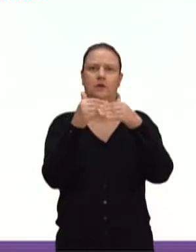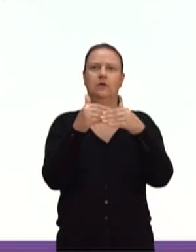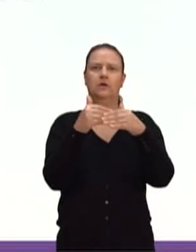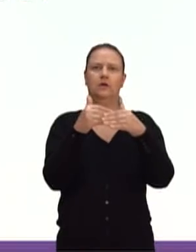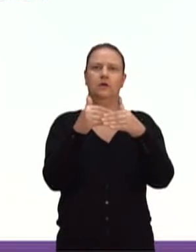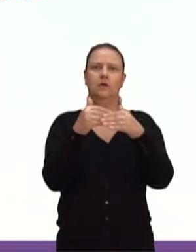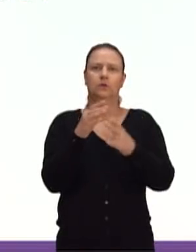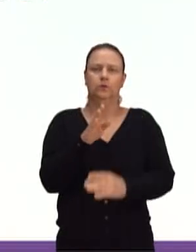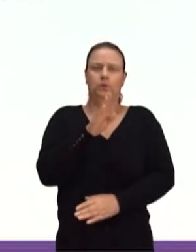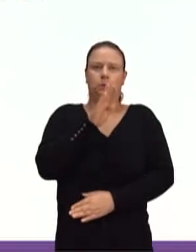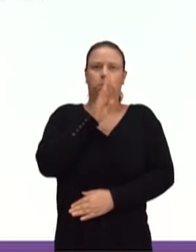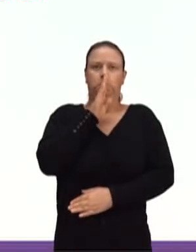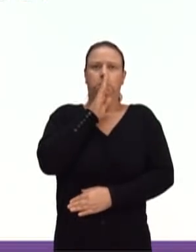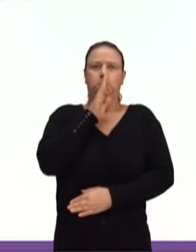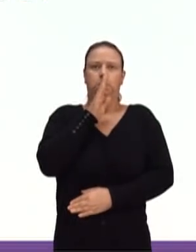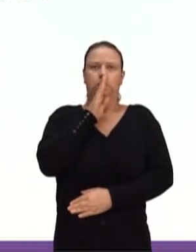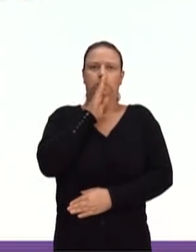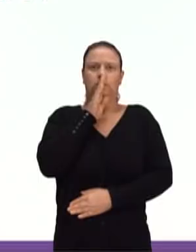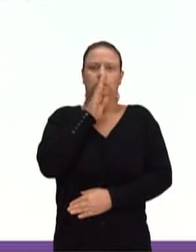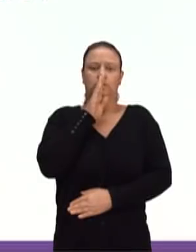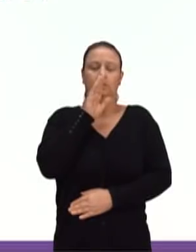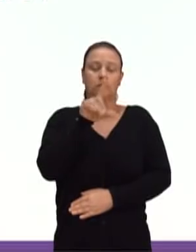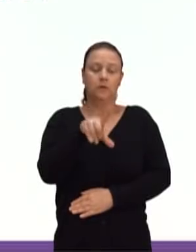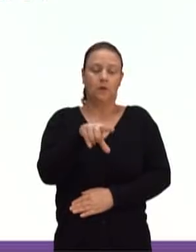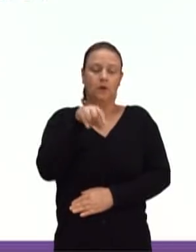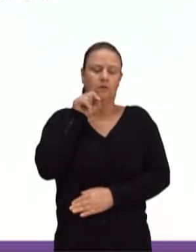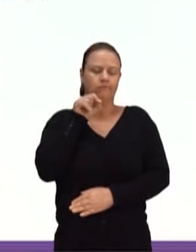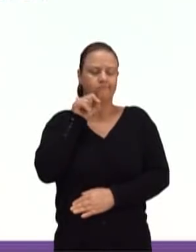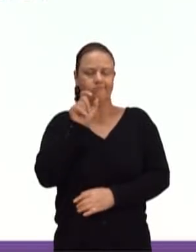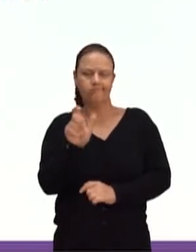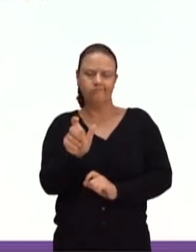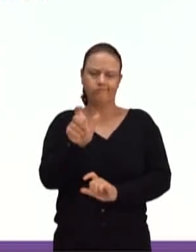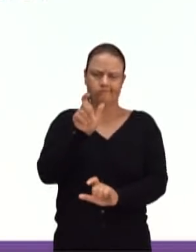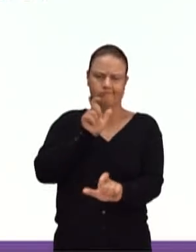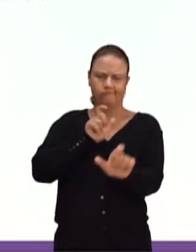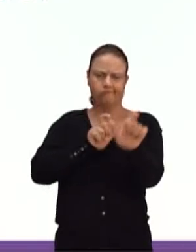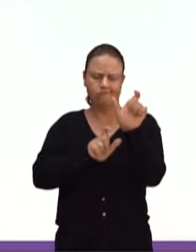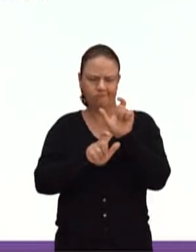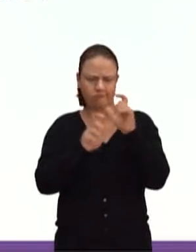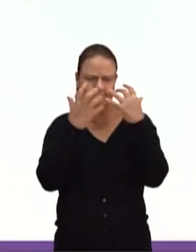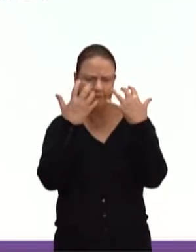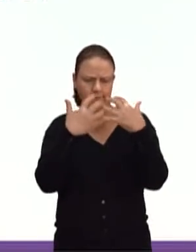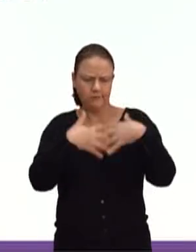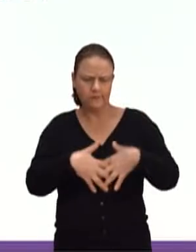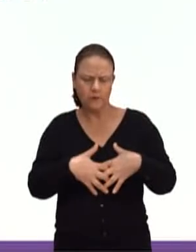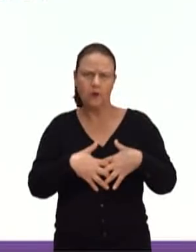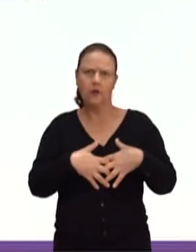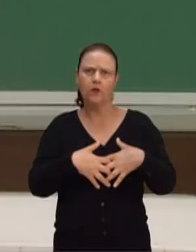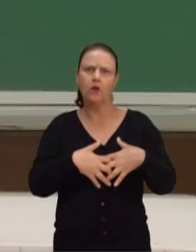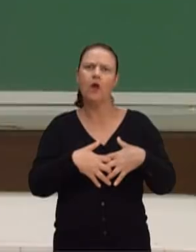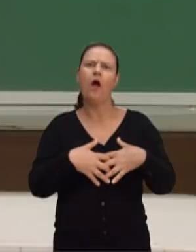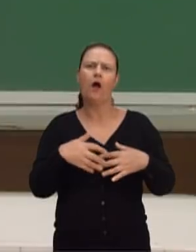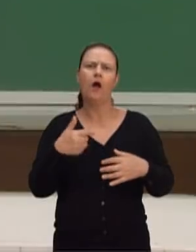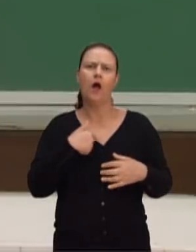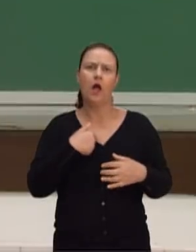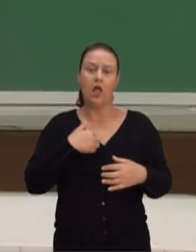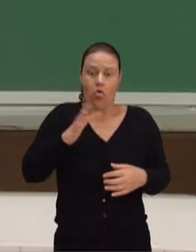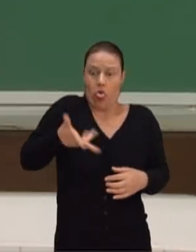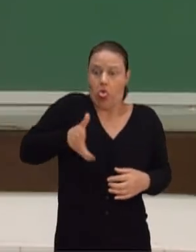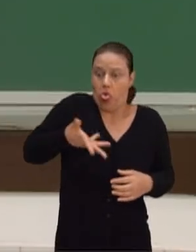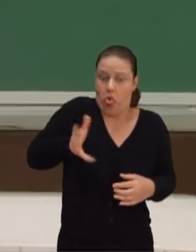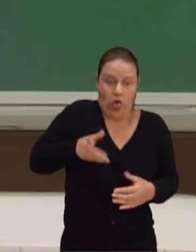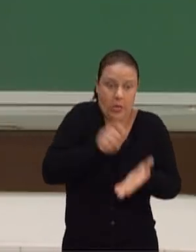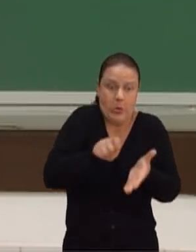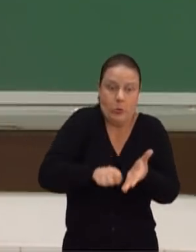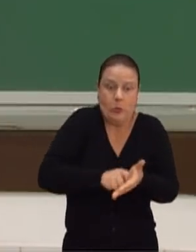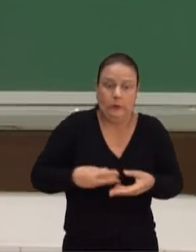em silêncio, escolhendo as palavras e refletindo sobre elas. Ai, vou fazer correndo aí de qualquer